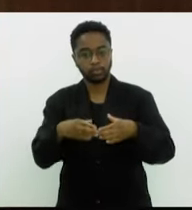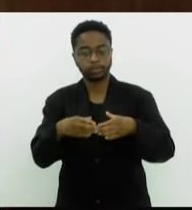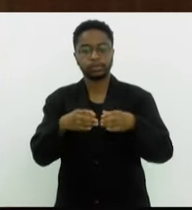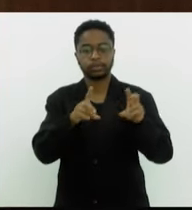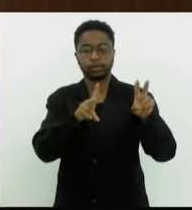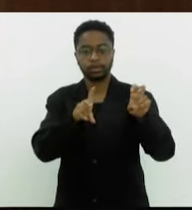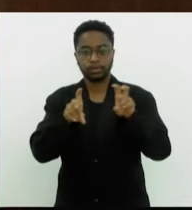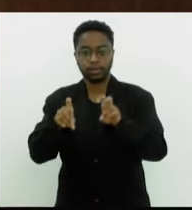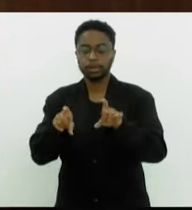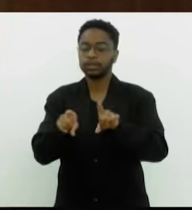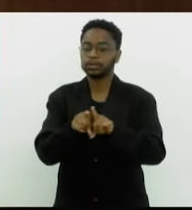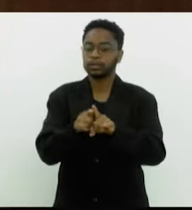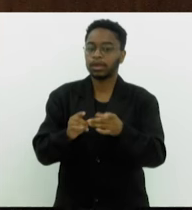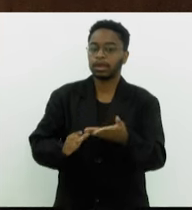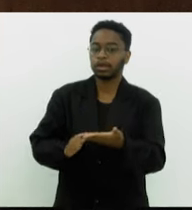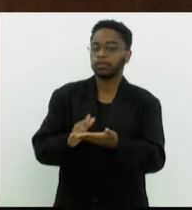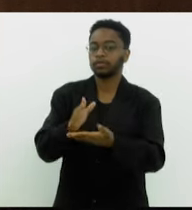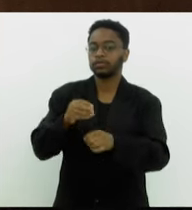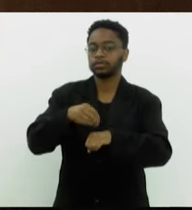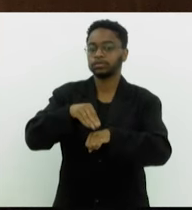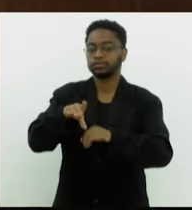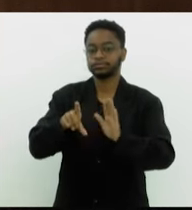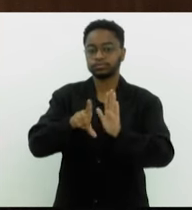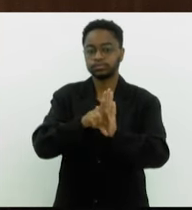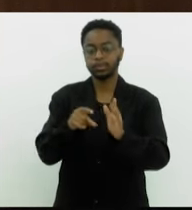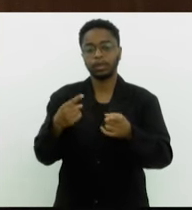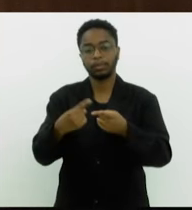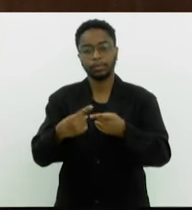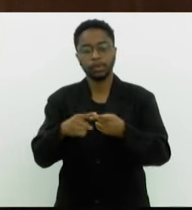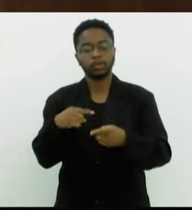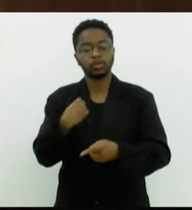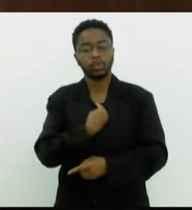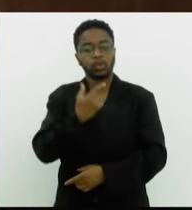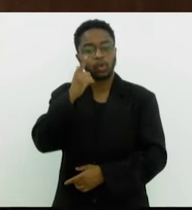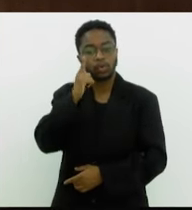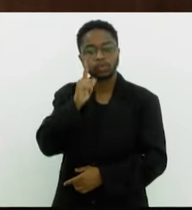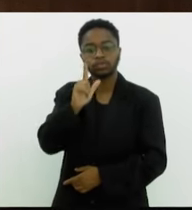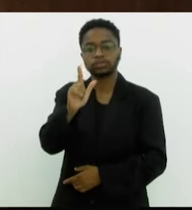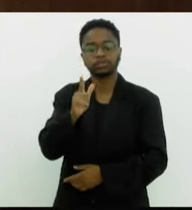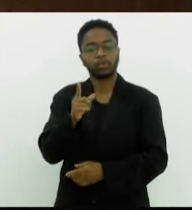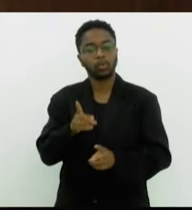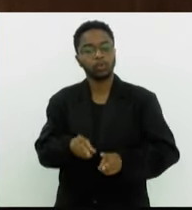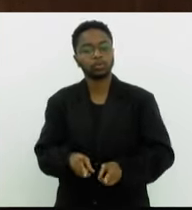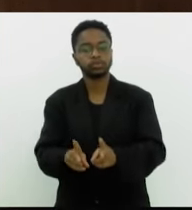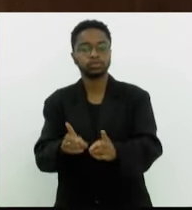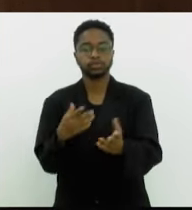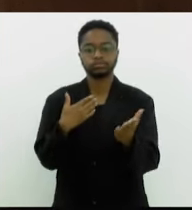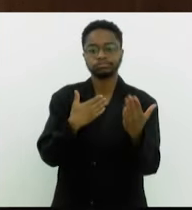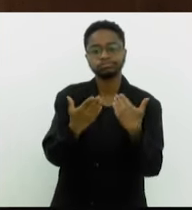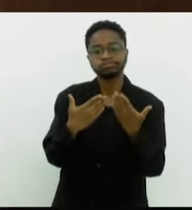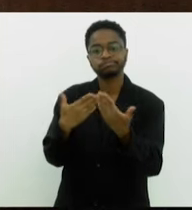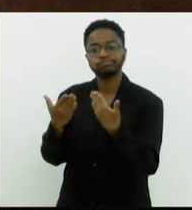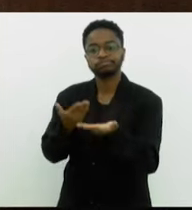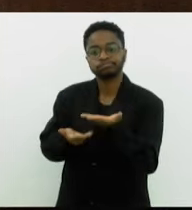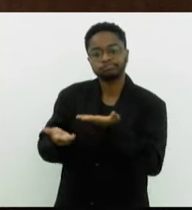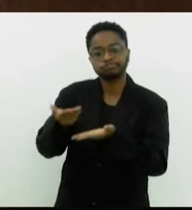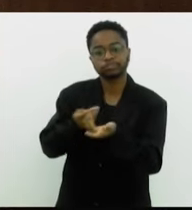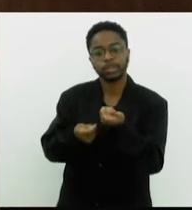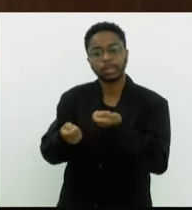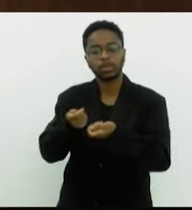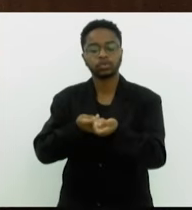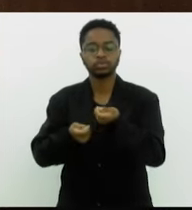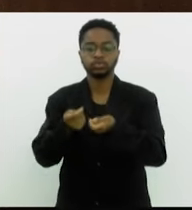a aprovação dessa indicação para que a gente possa manter um canal de diálogo e de negociação com o governo do